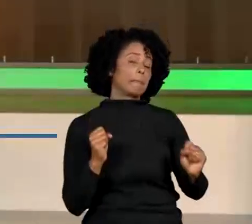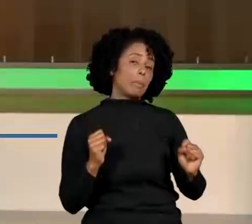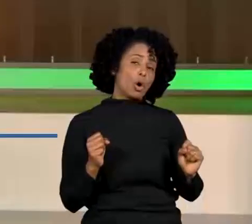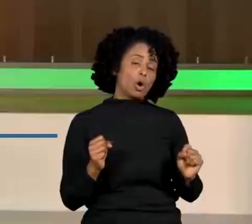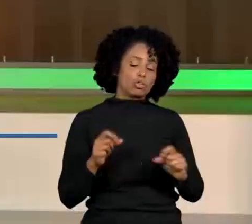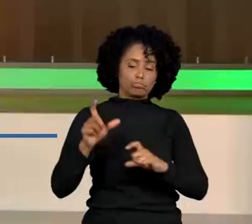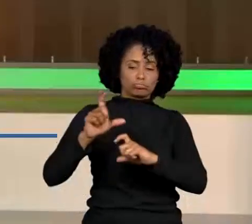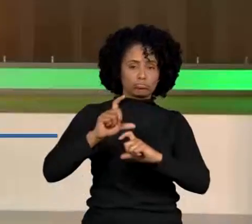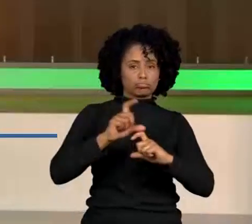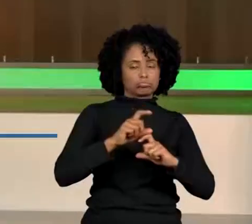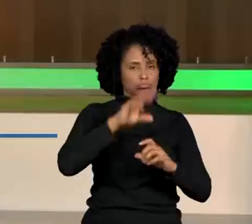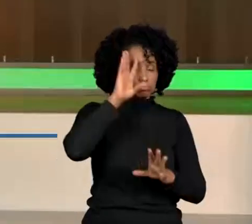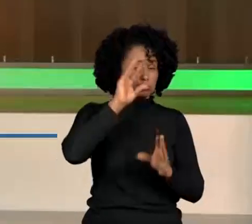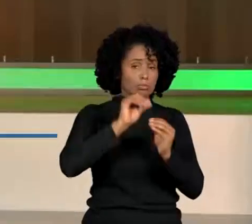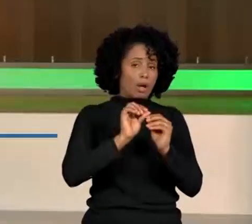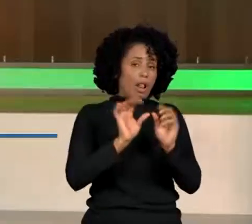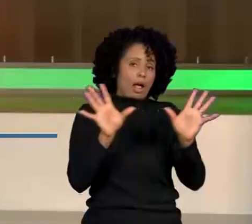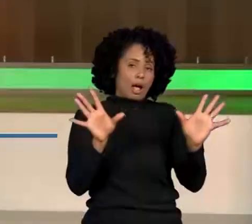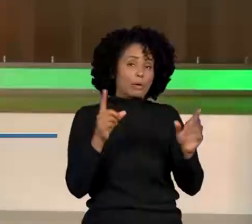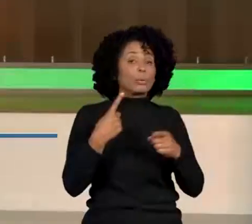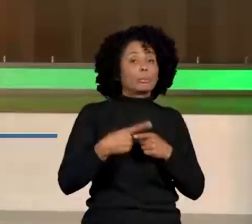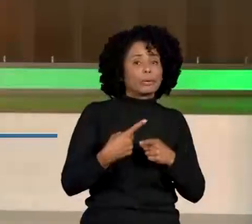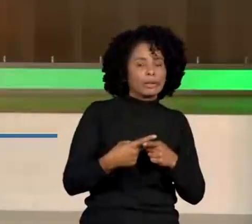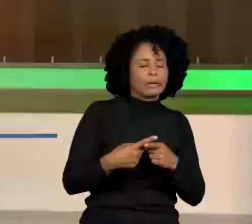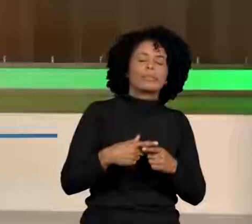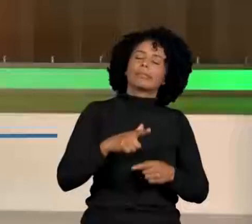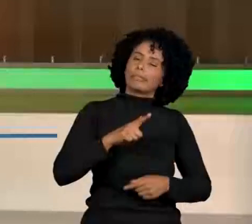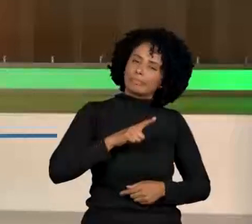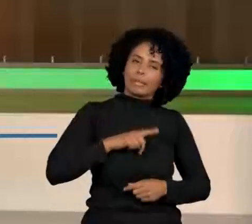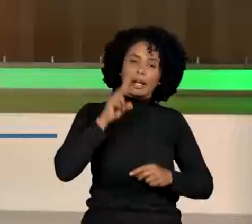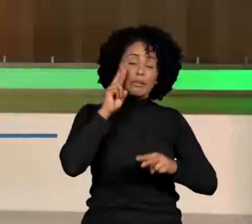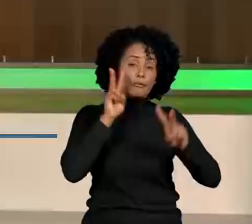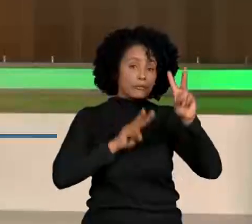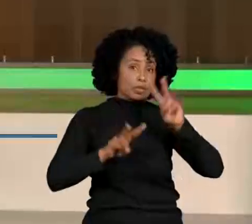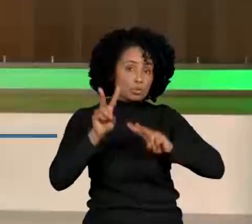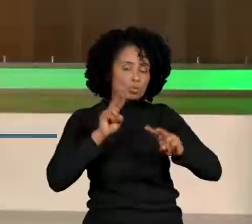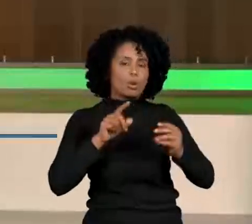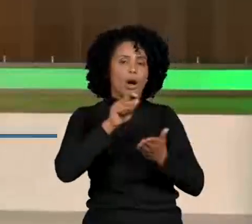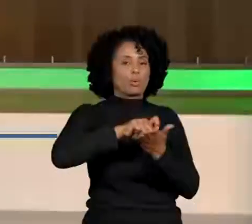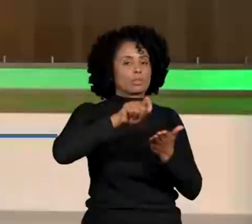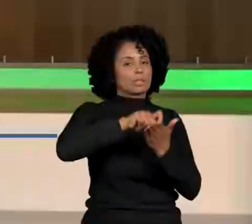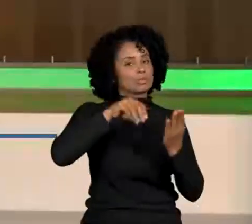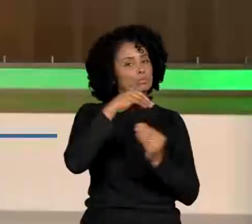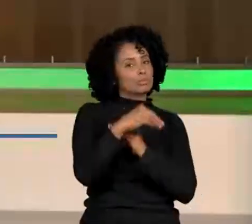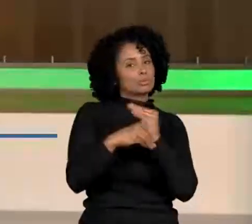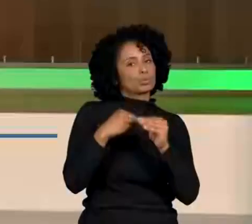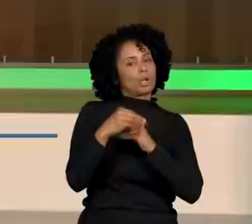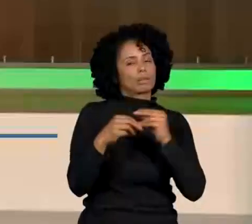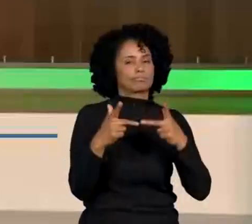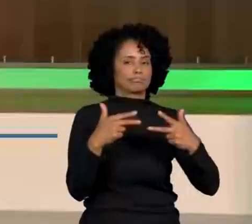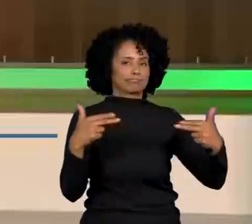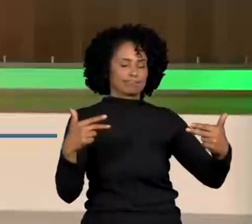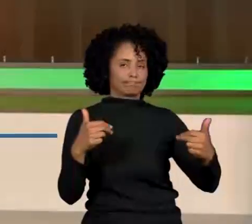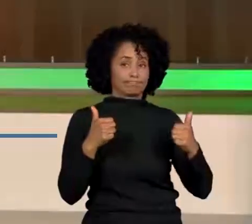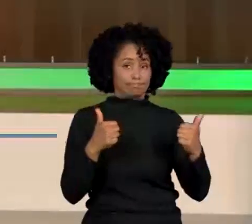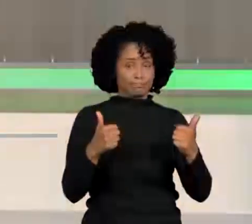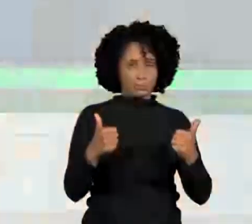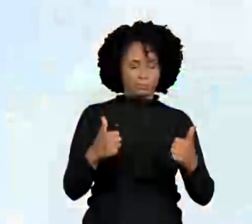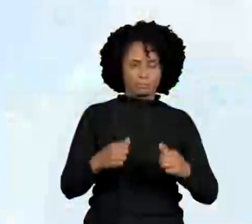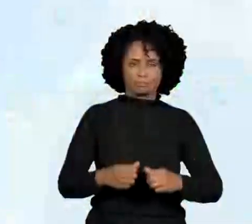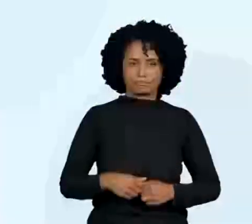sendo compreensível, porque nós temos os recursos multissemióticos, certo? Então, mais um